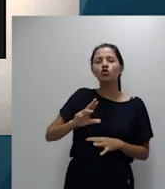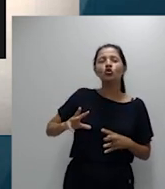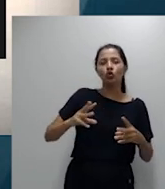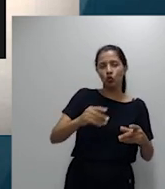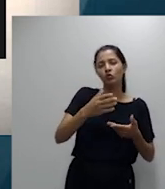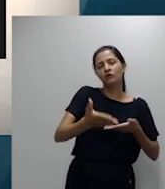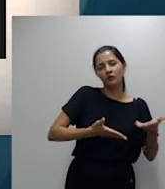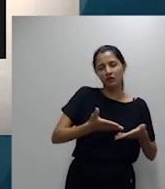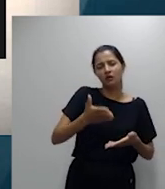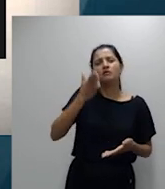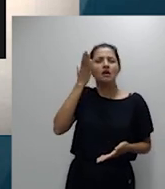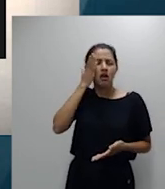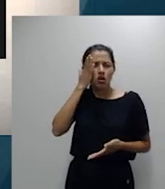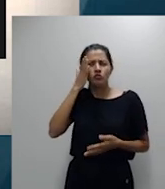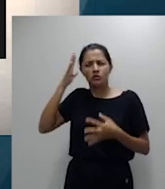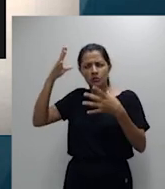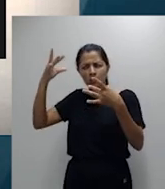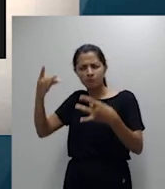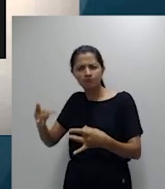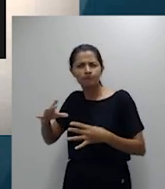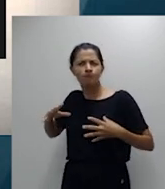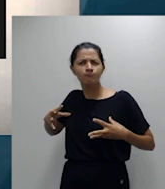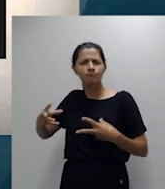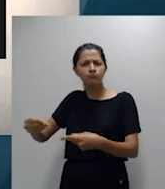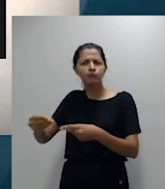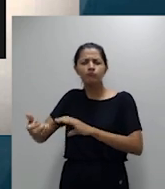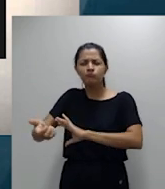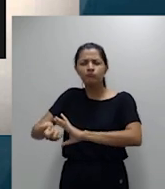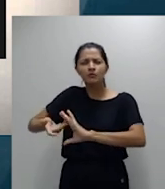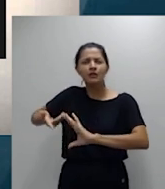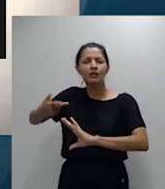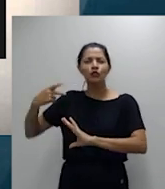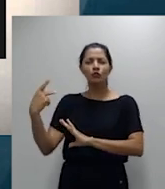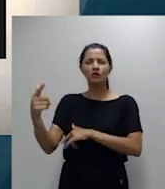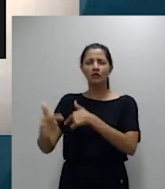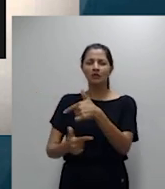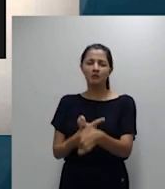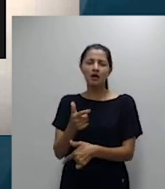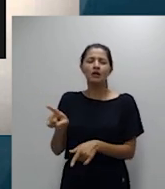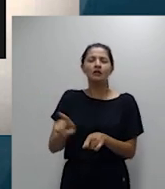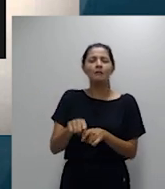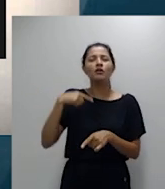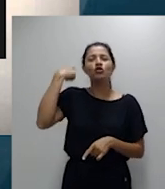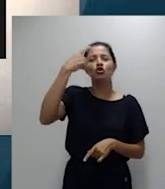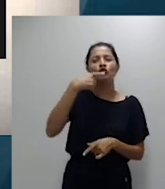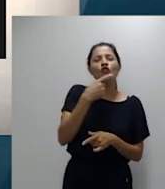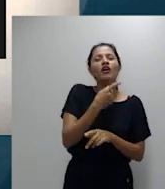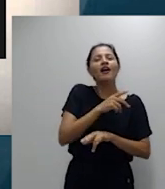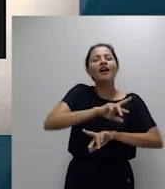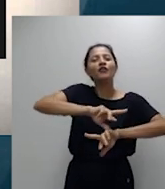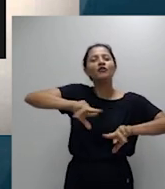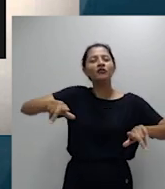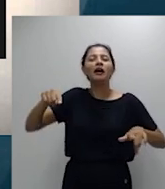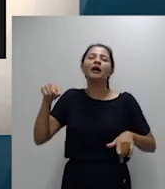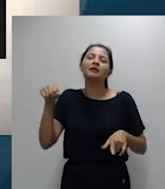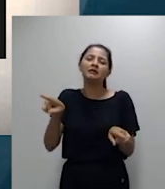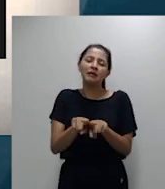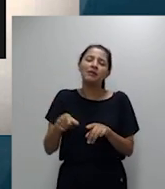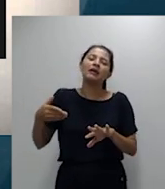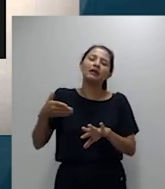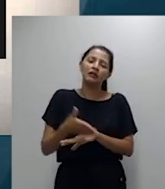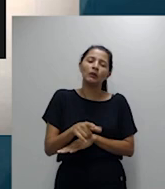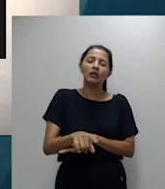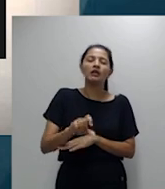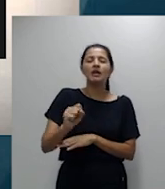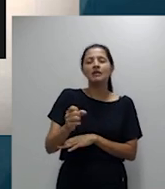porque ser bem deficiência da qualidade do trabalho dela assim como as advogadas e advogados mordida do leão aqui